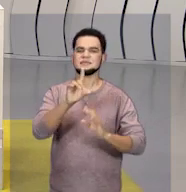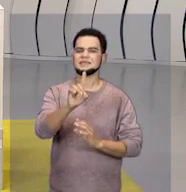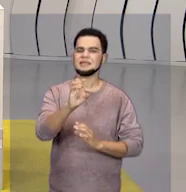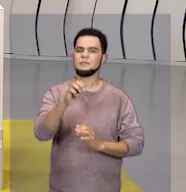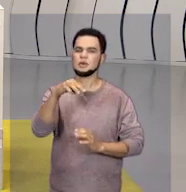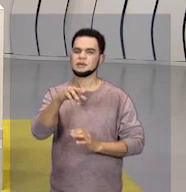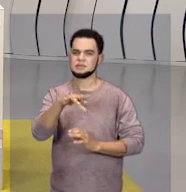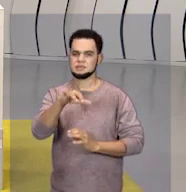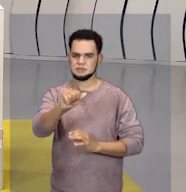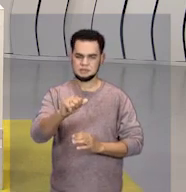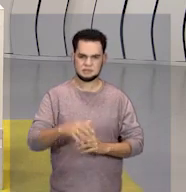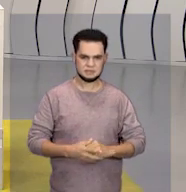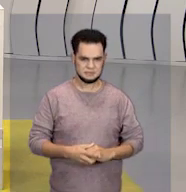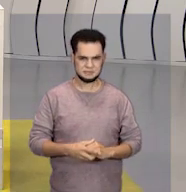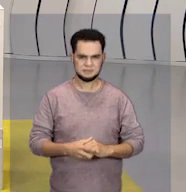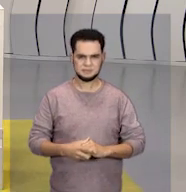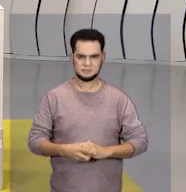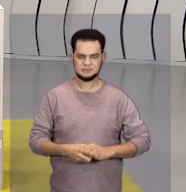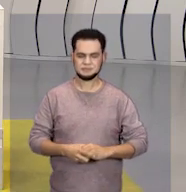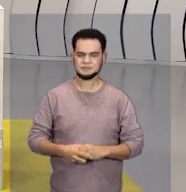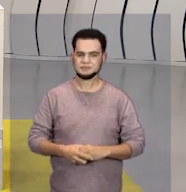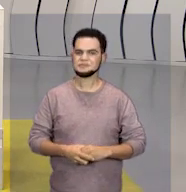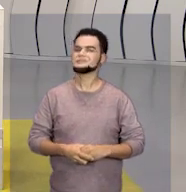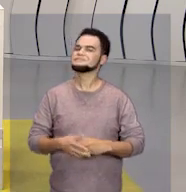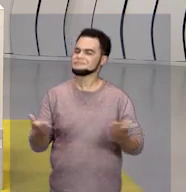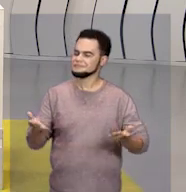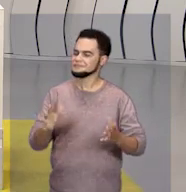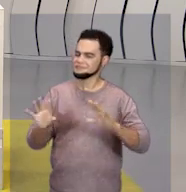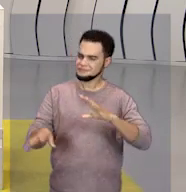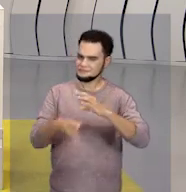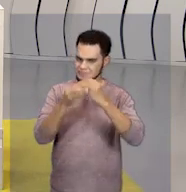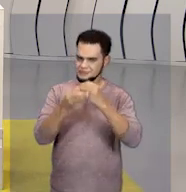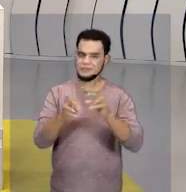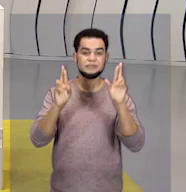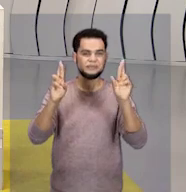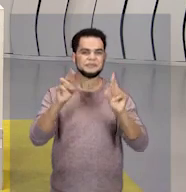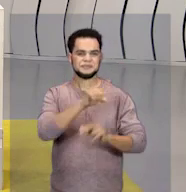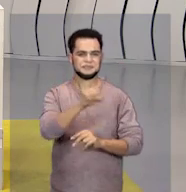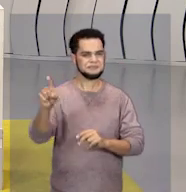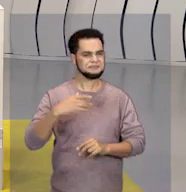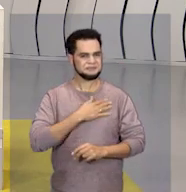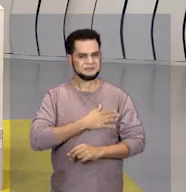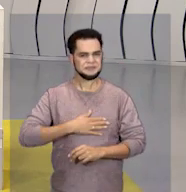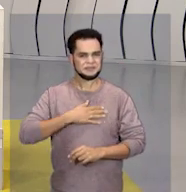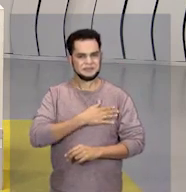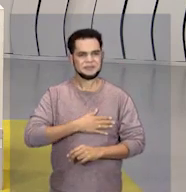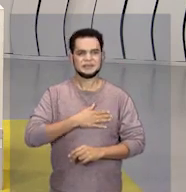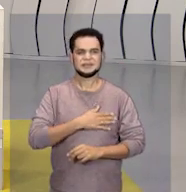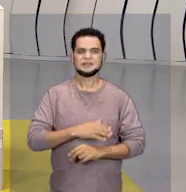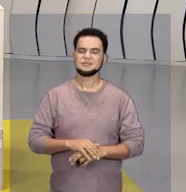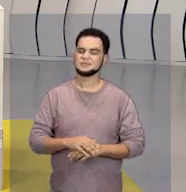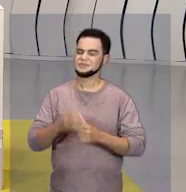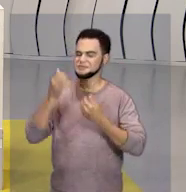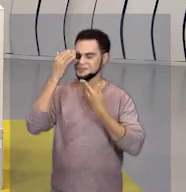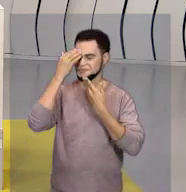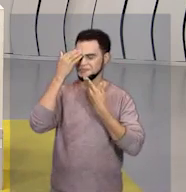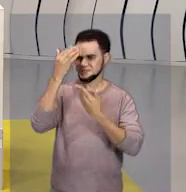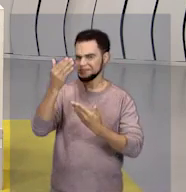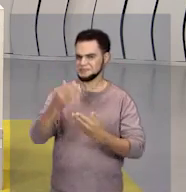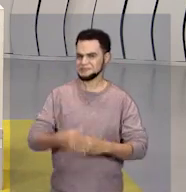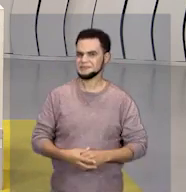Ok? É isso aí, gente. Espero que vocês tenham gostado. Valeu. Obrigado.